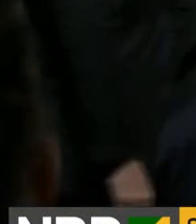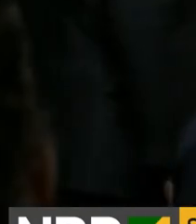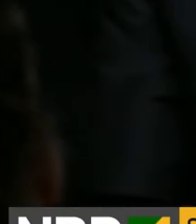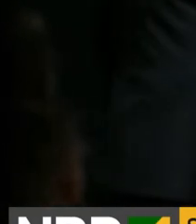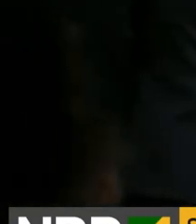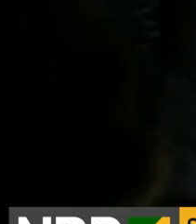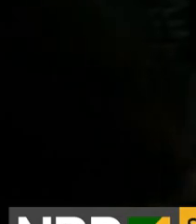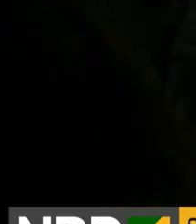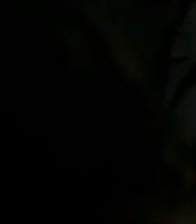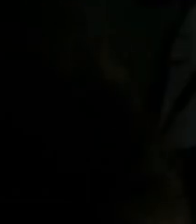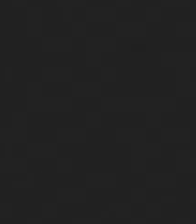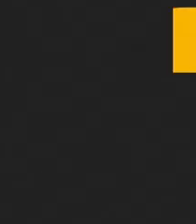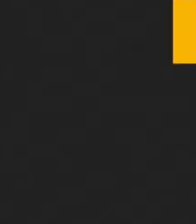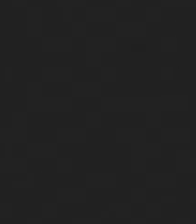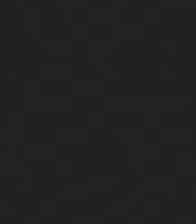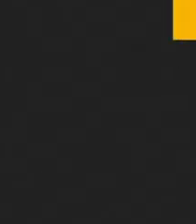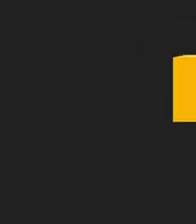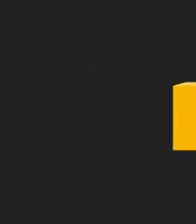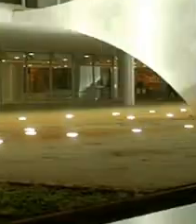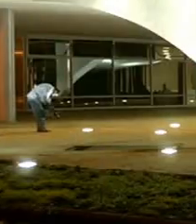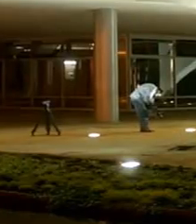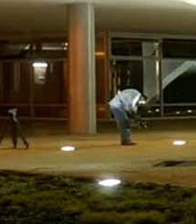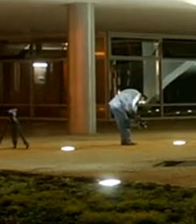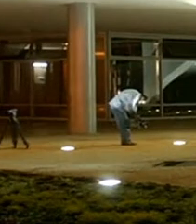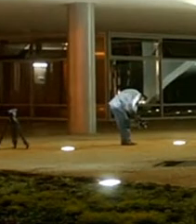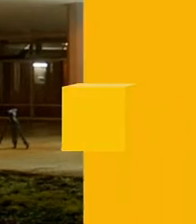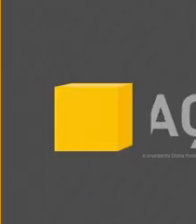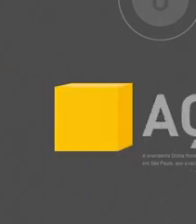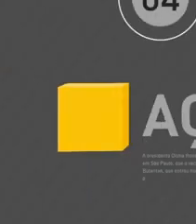que a saída de tite auditório tratá la